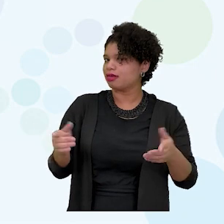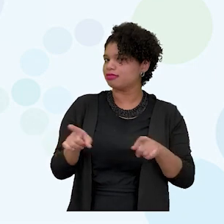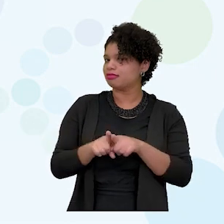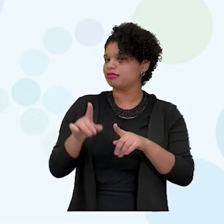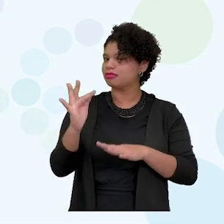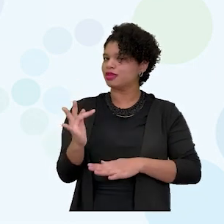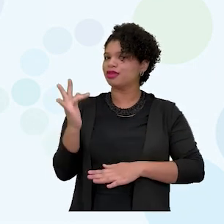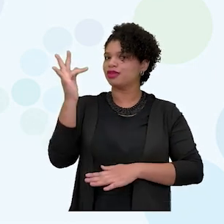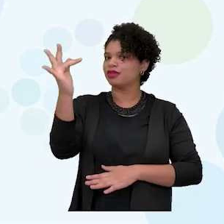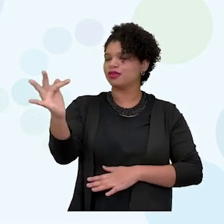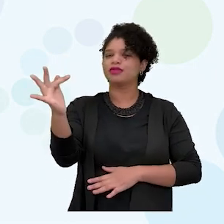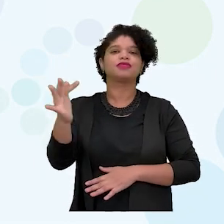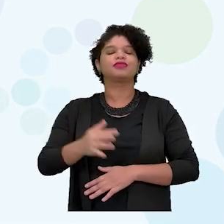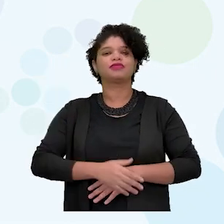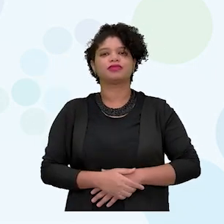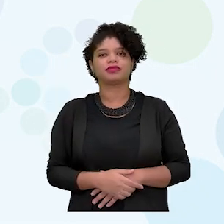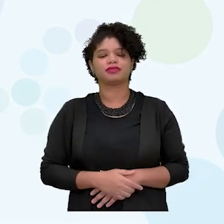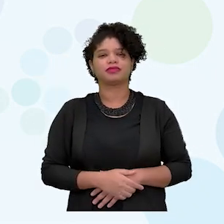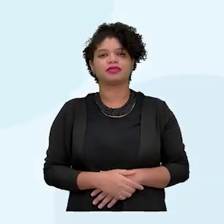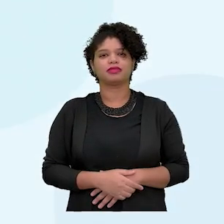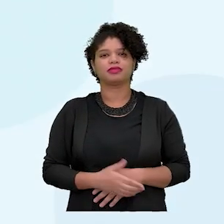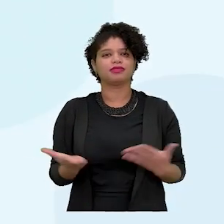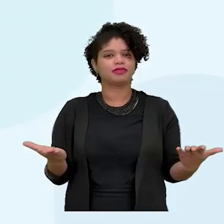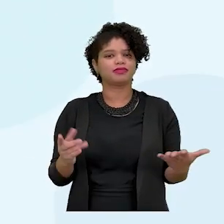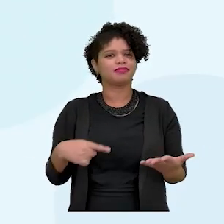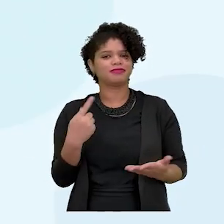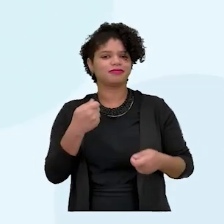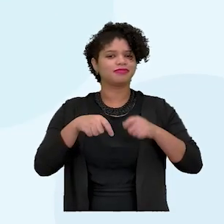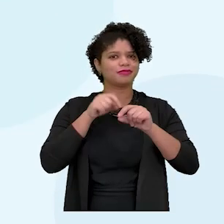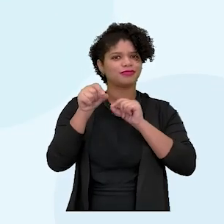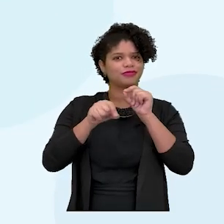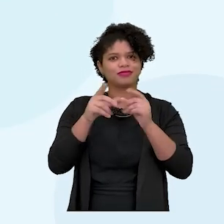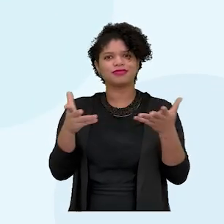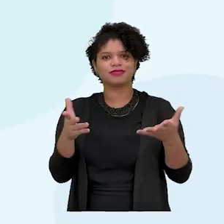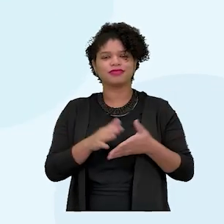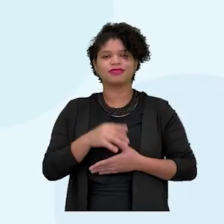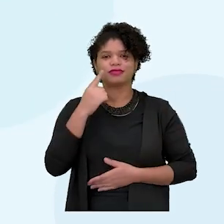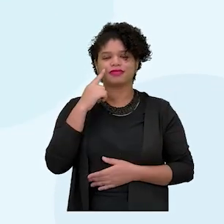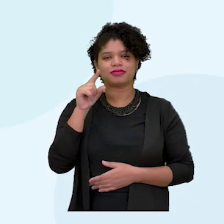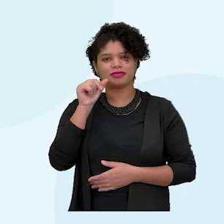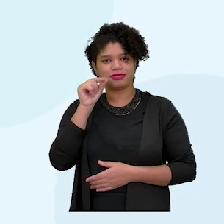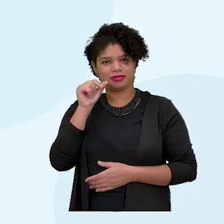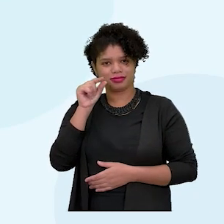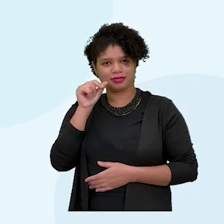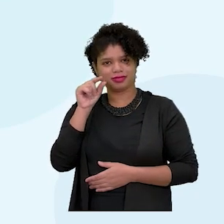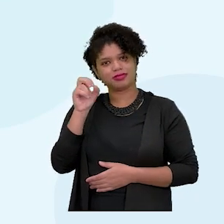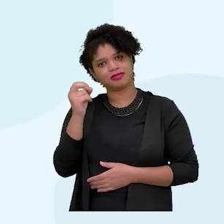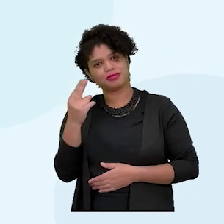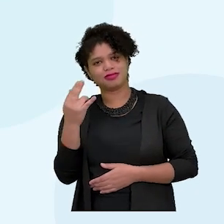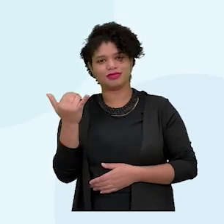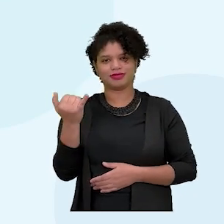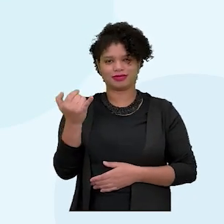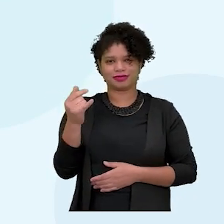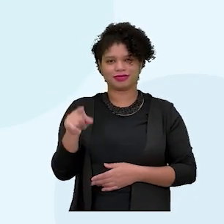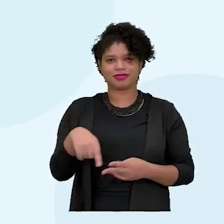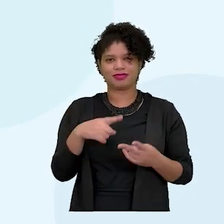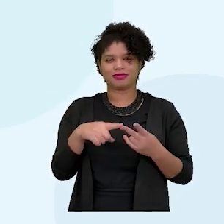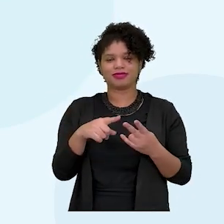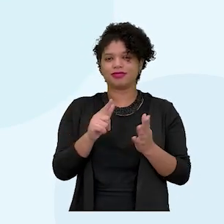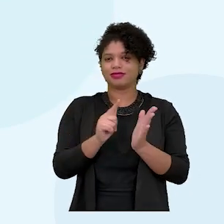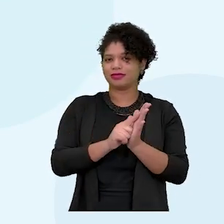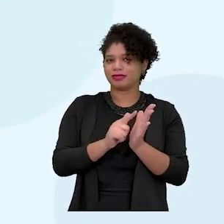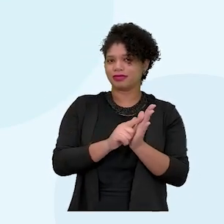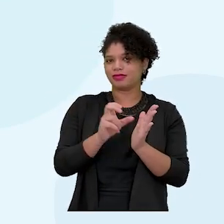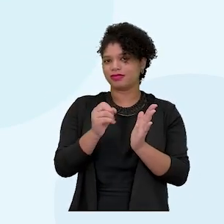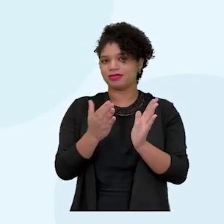fazer o encontro de hoje, meu amigo, o que a gente precisa? O que nós vamos precisar? Olha só, lápis ou caneta, papel